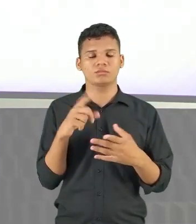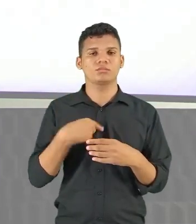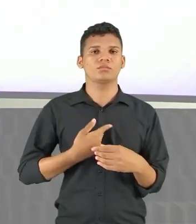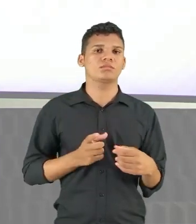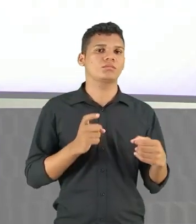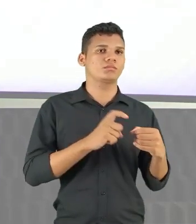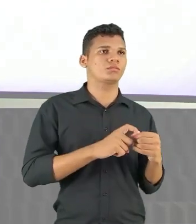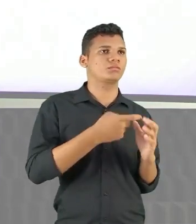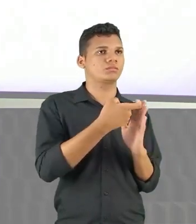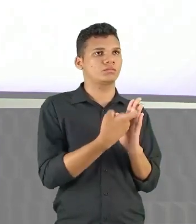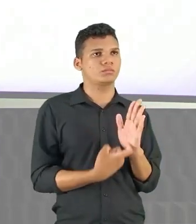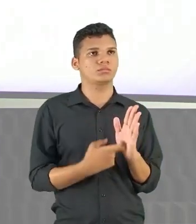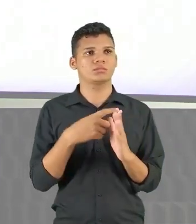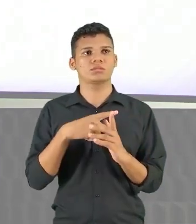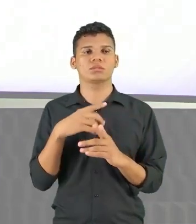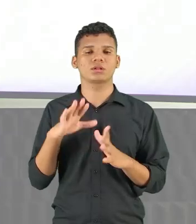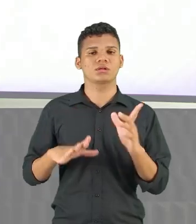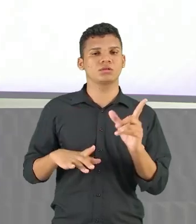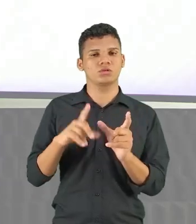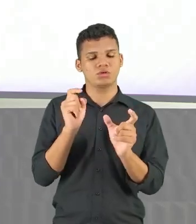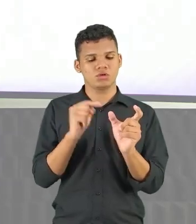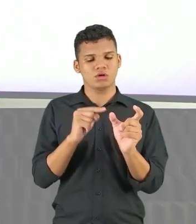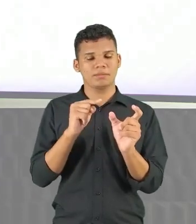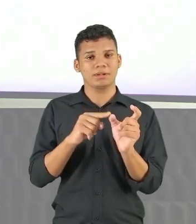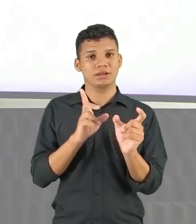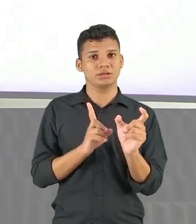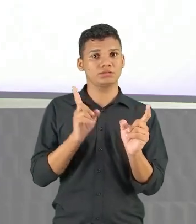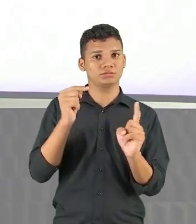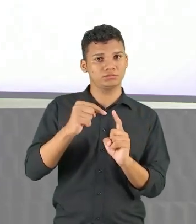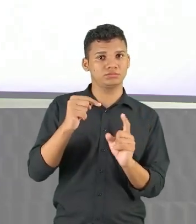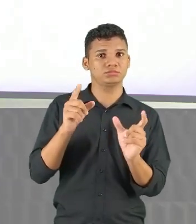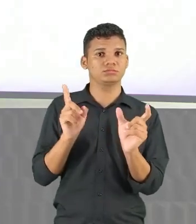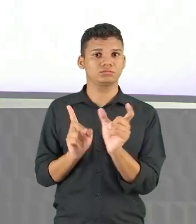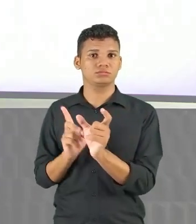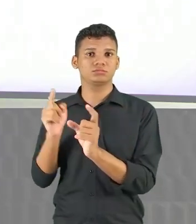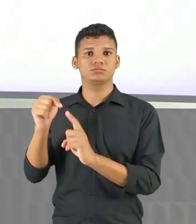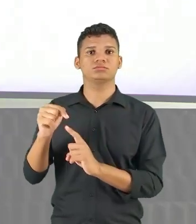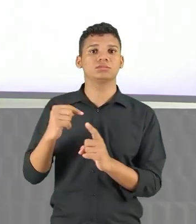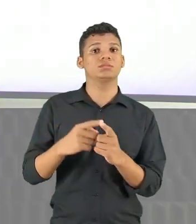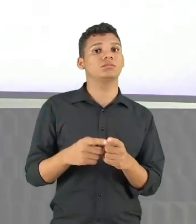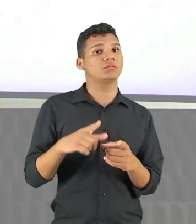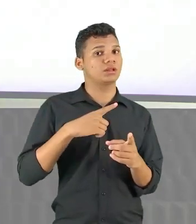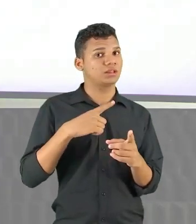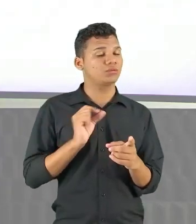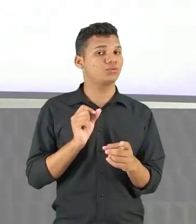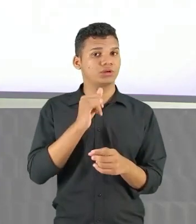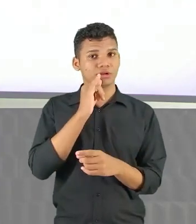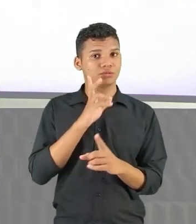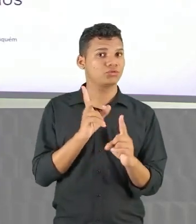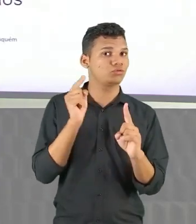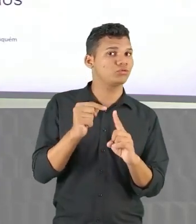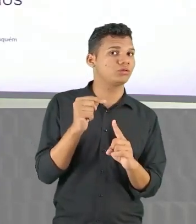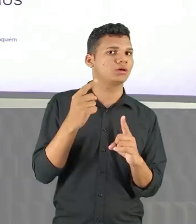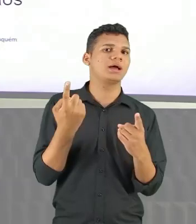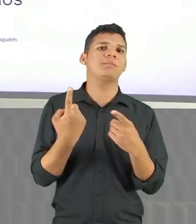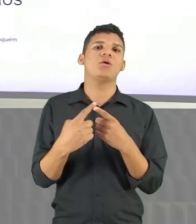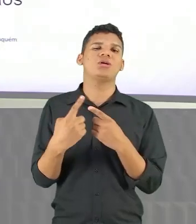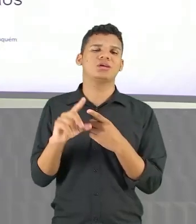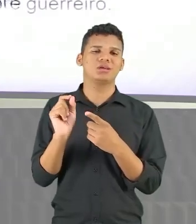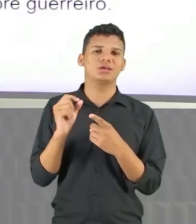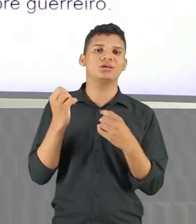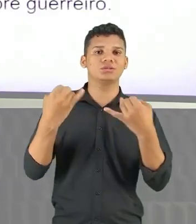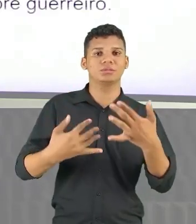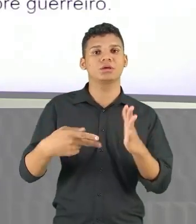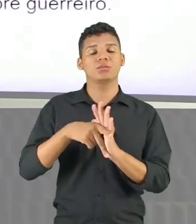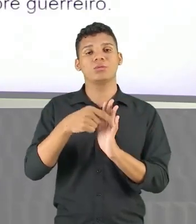texto, vocês vão ver, tem umas palavras bem específicas e isso é intencional, isso não é posto gratuitamente no texto, tem um porquê do autor estar fazendo isso